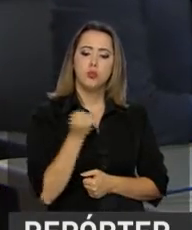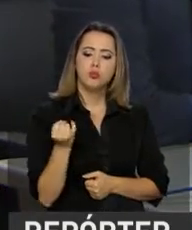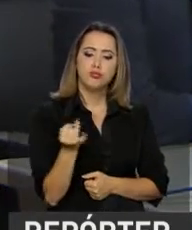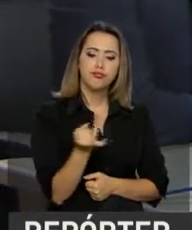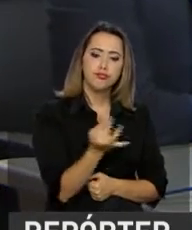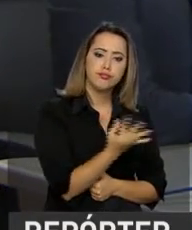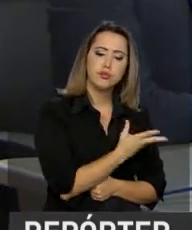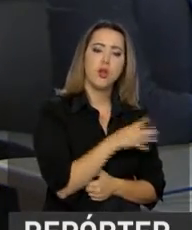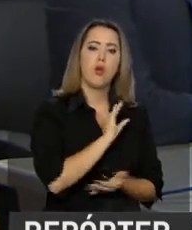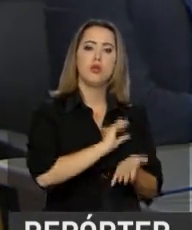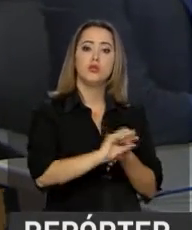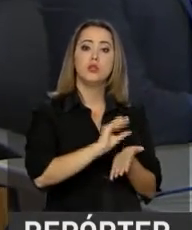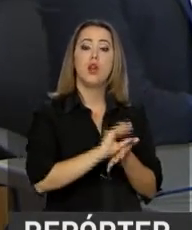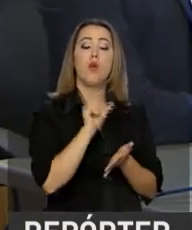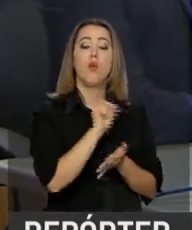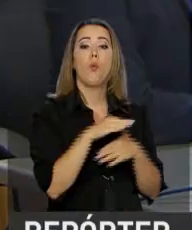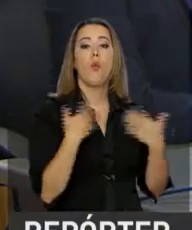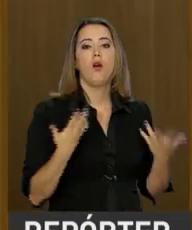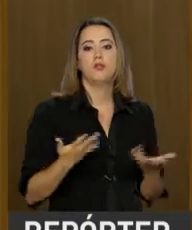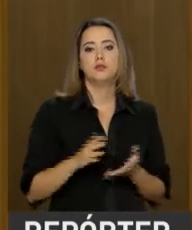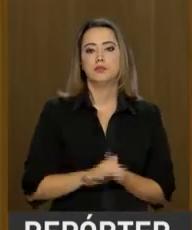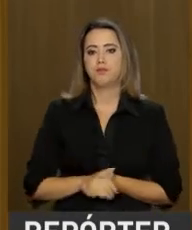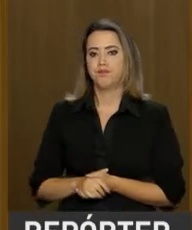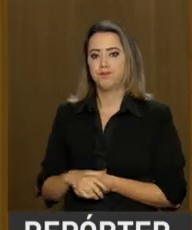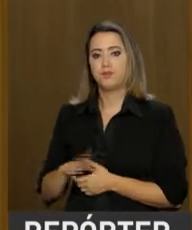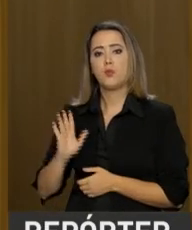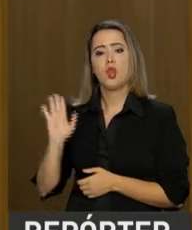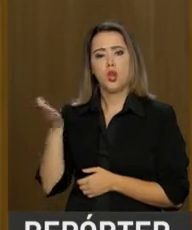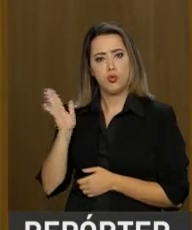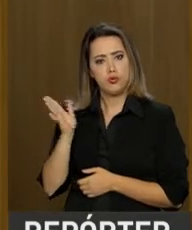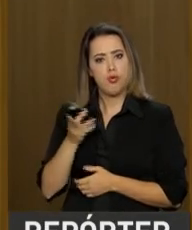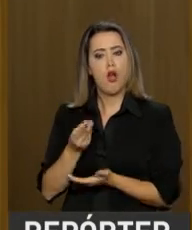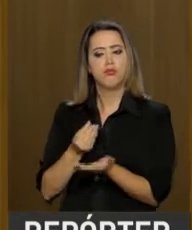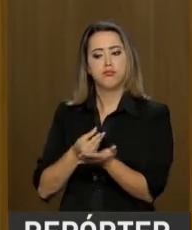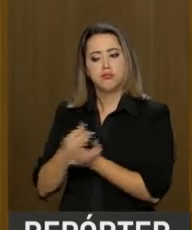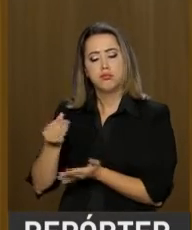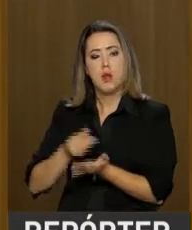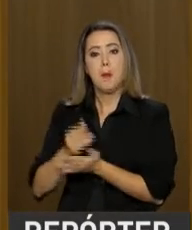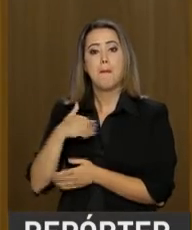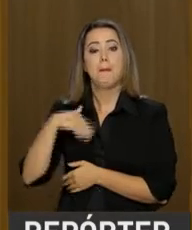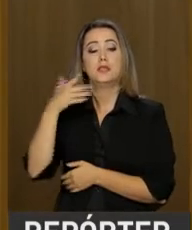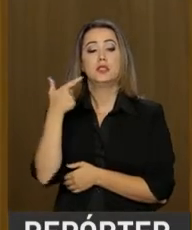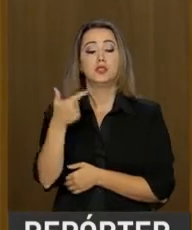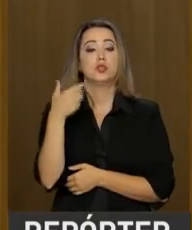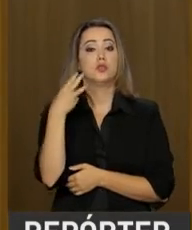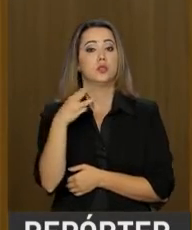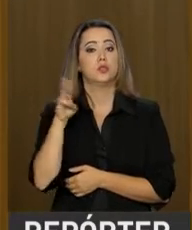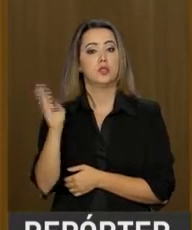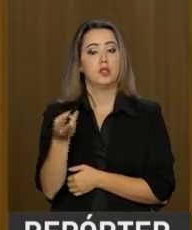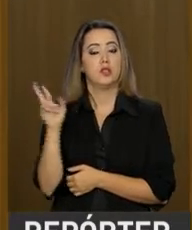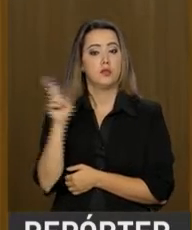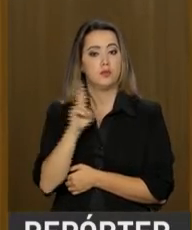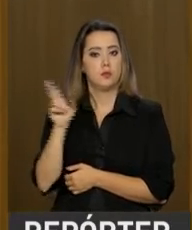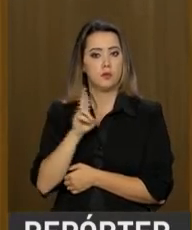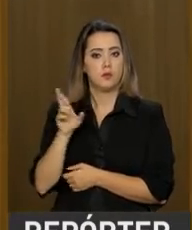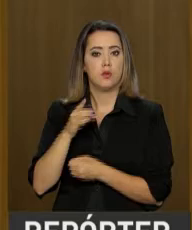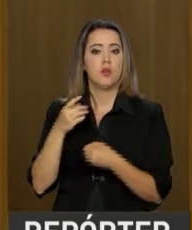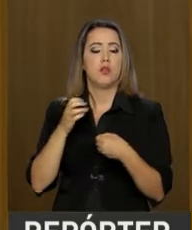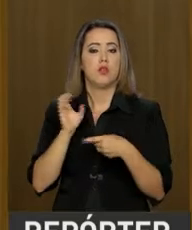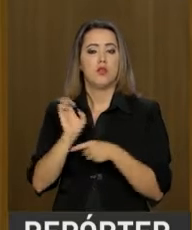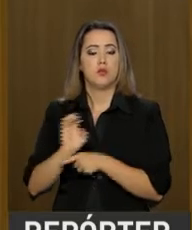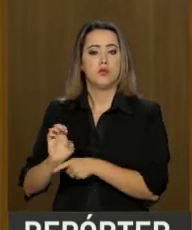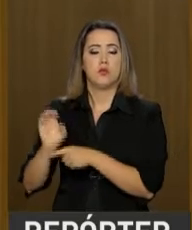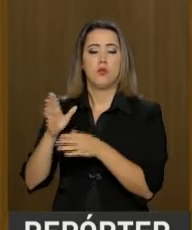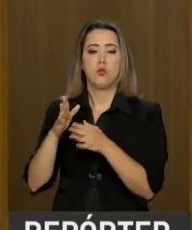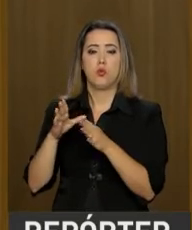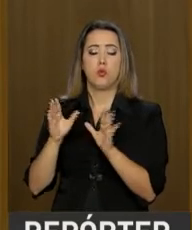investimento realizado até agora nós já investimos mais de 23 milhões de reais nos estação juventude